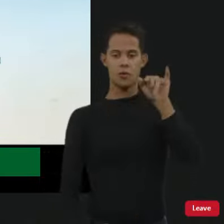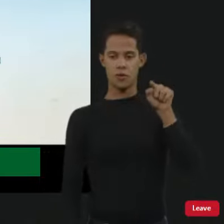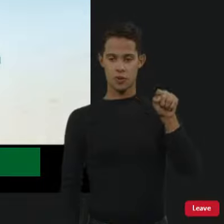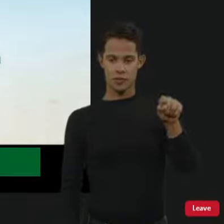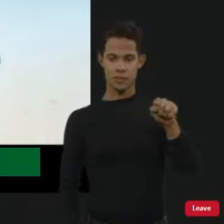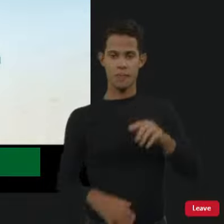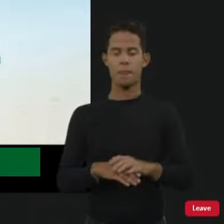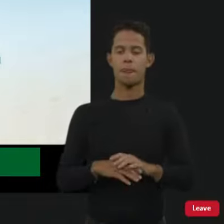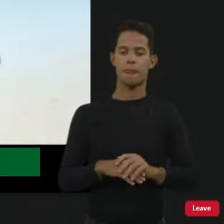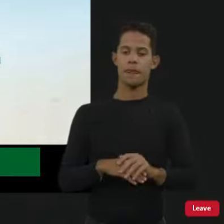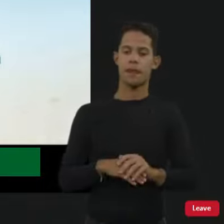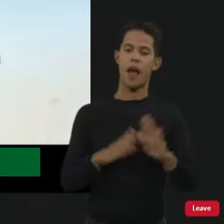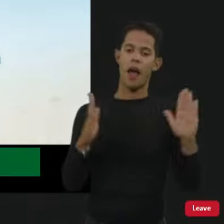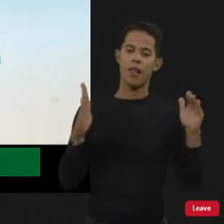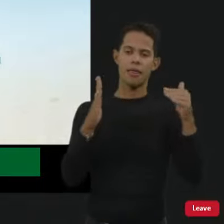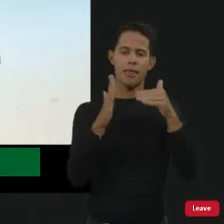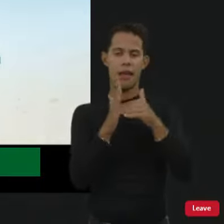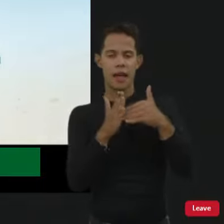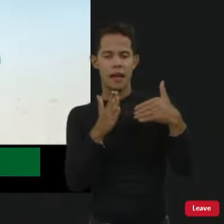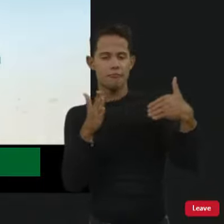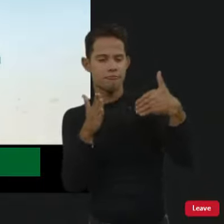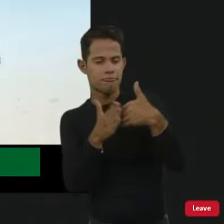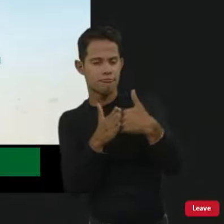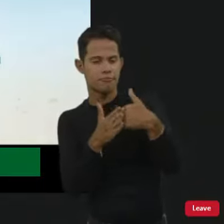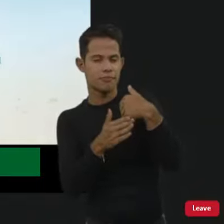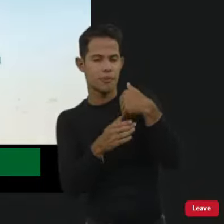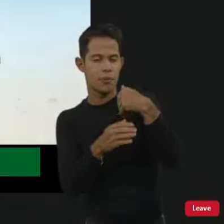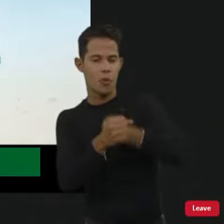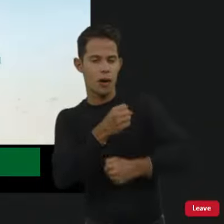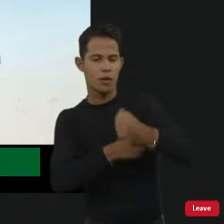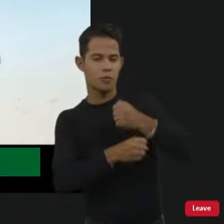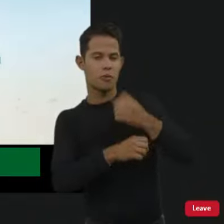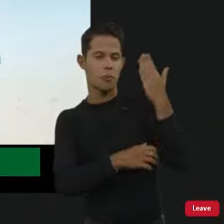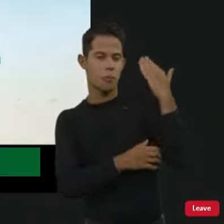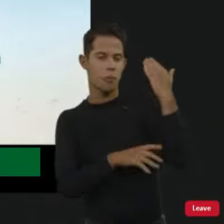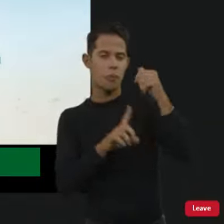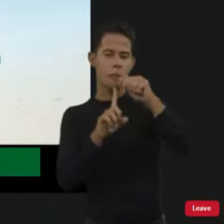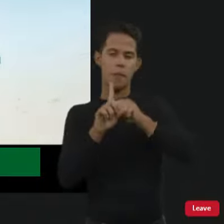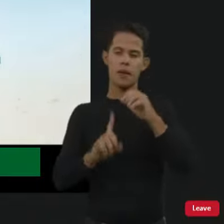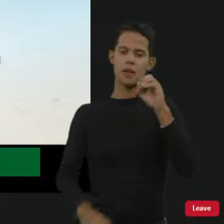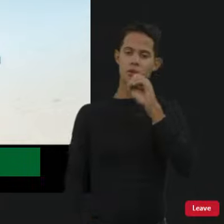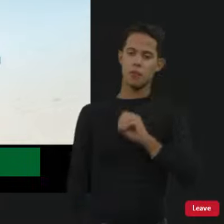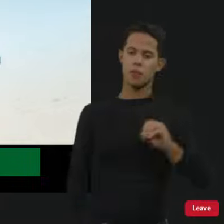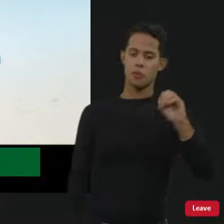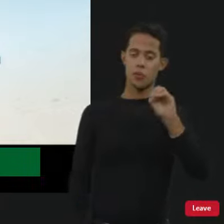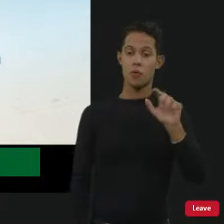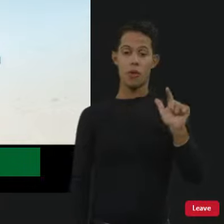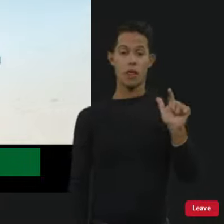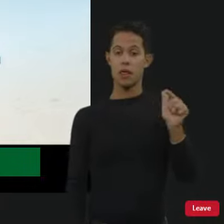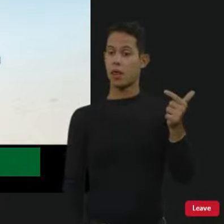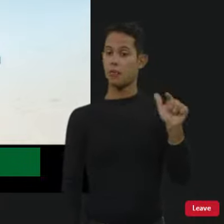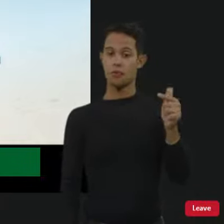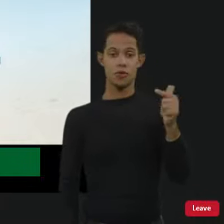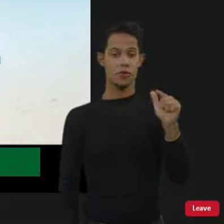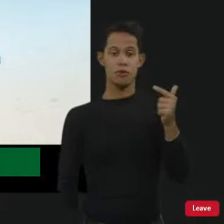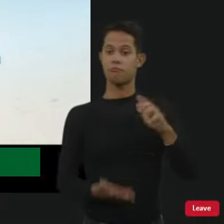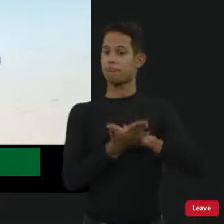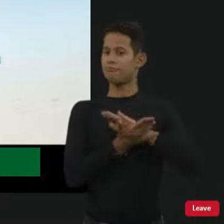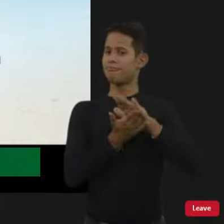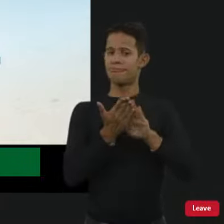Até recentemente, até o ano passado, até outubro, não tínhamos nenhum